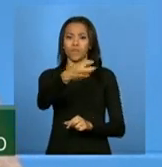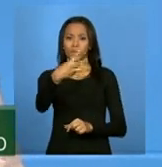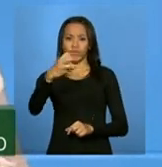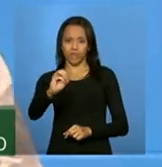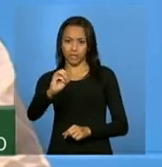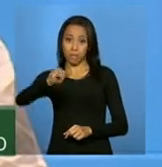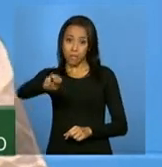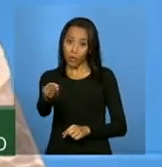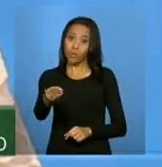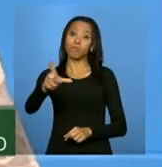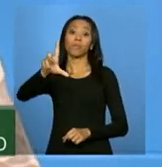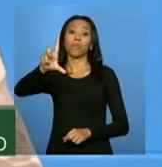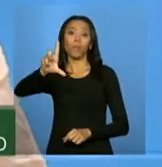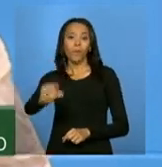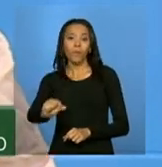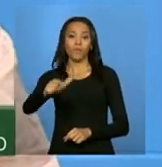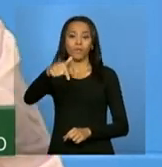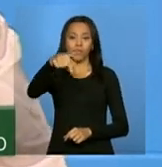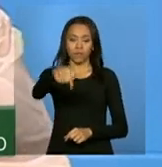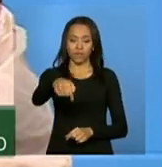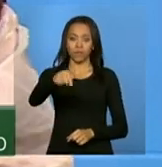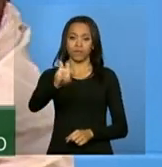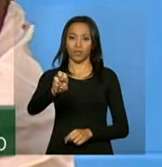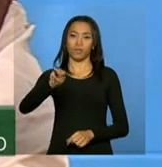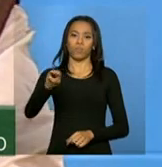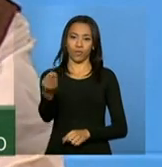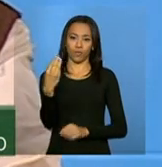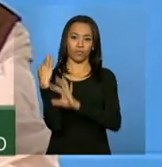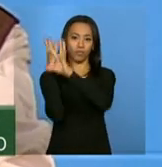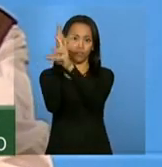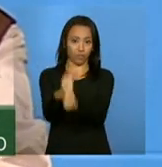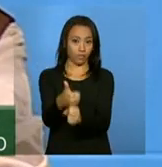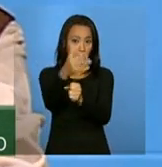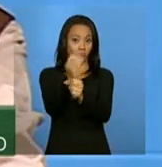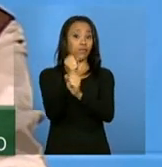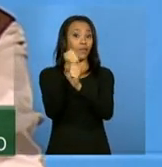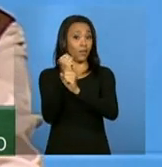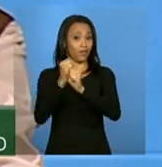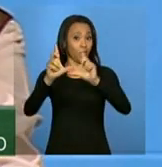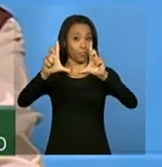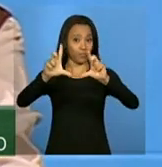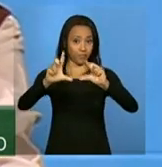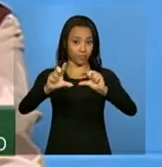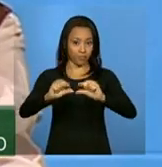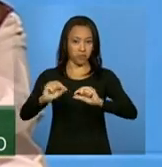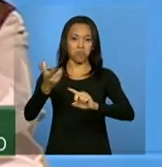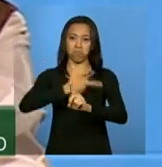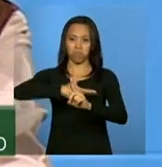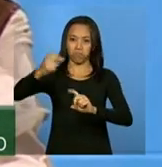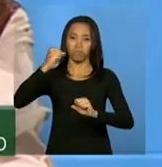para 57 milhões agora nos últimos 10 anos. Uma grande